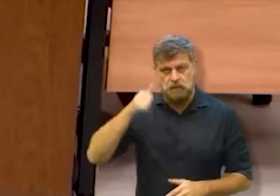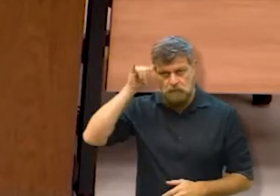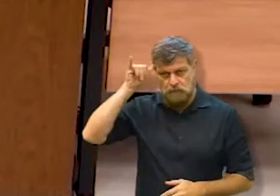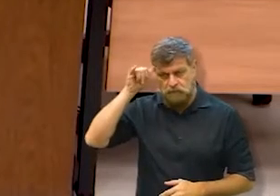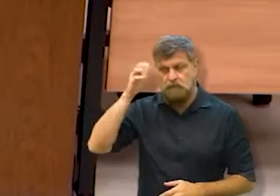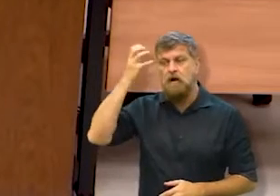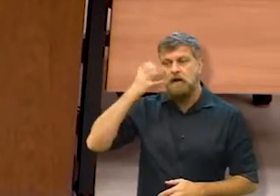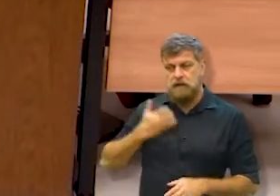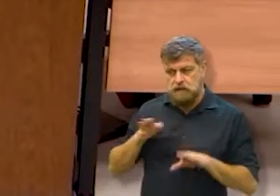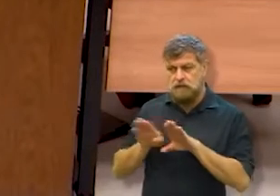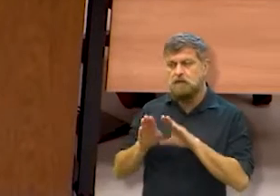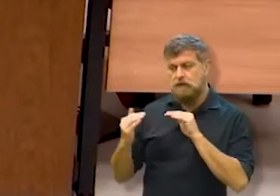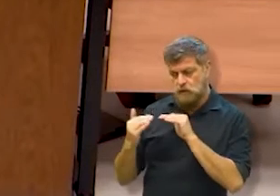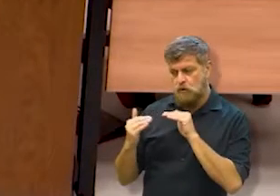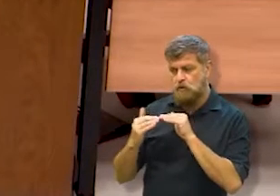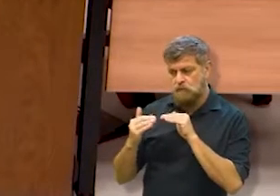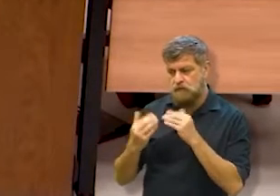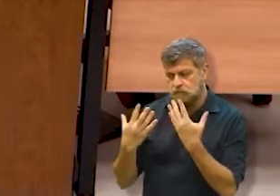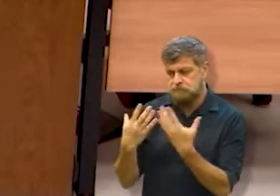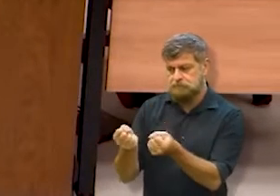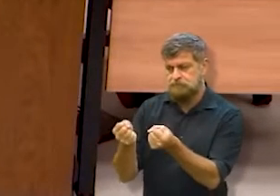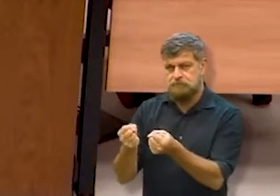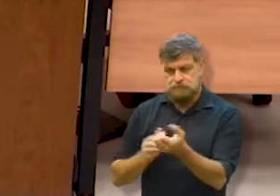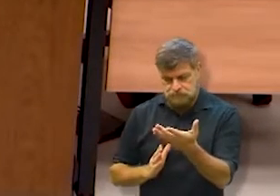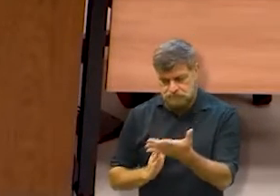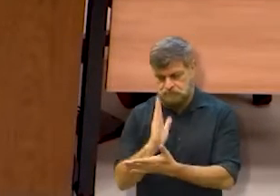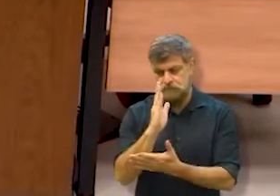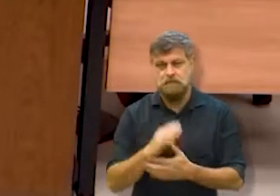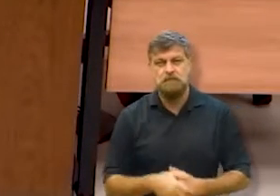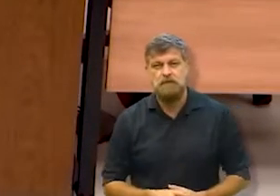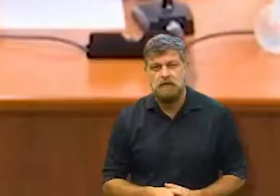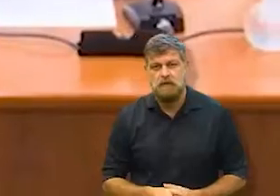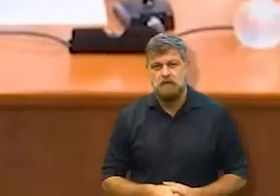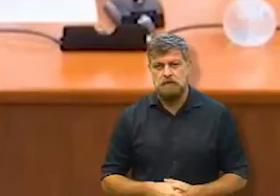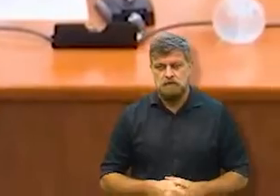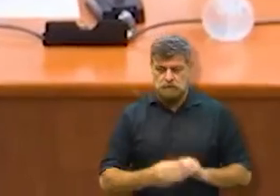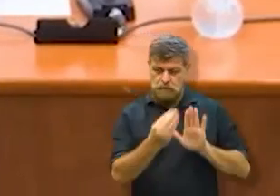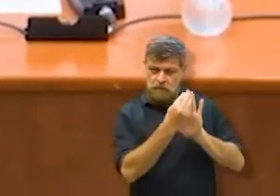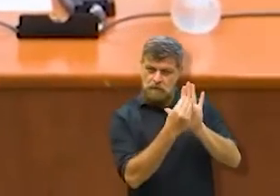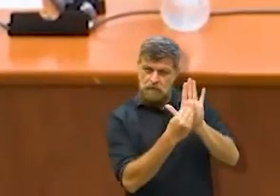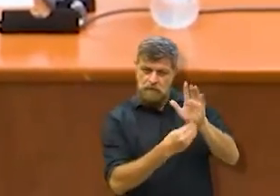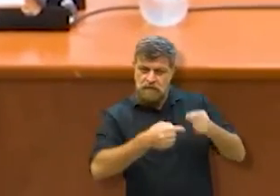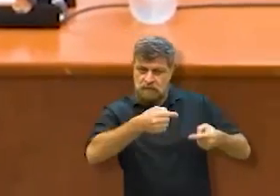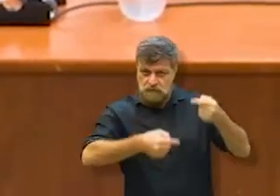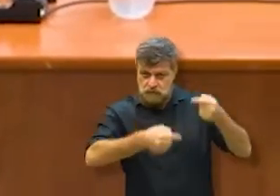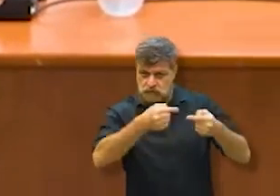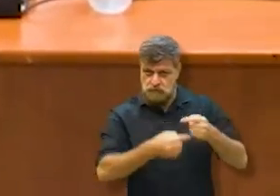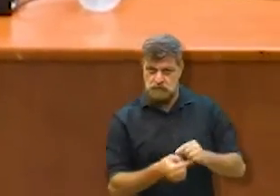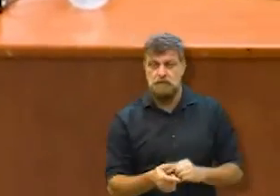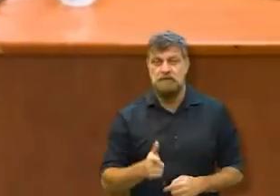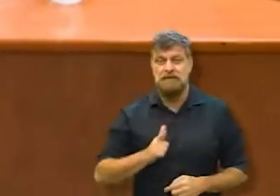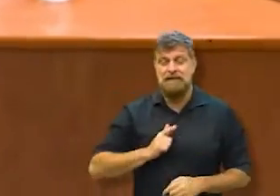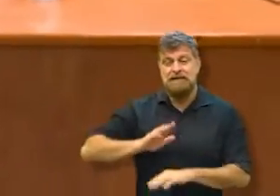relator. Sigo o voto do relator também, presidente. Então, aprovado. Um dos itens discutidos e votados é